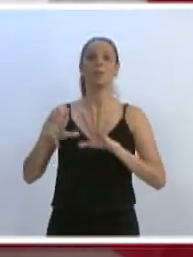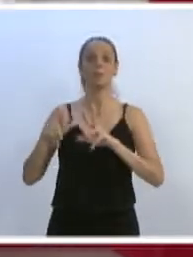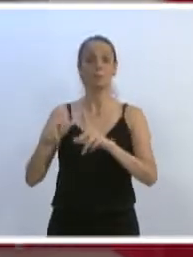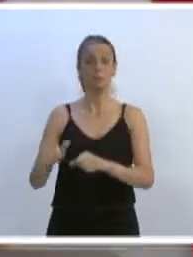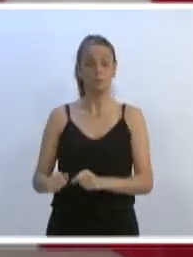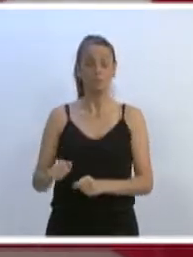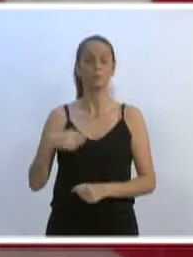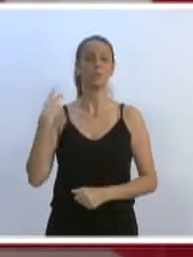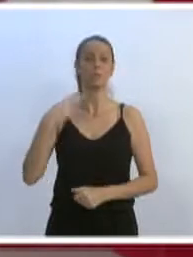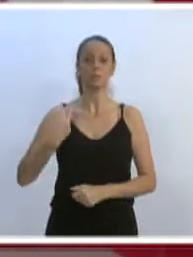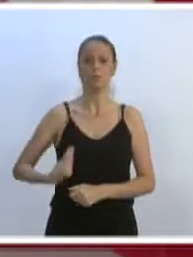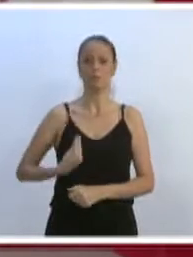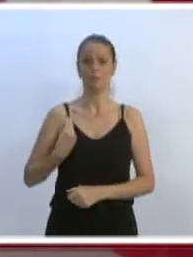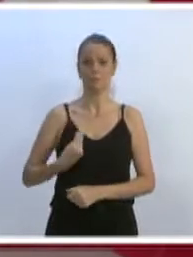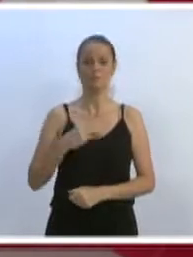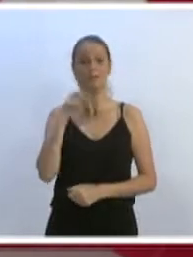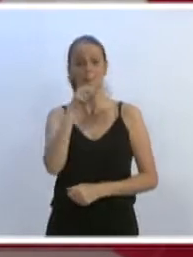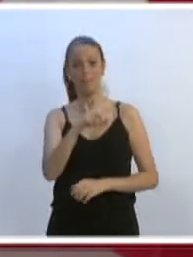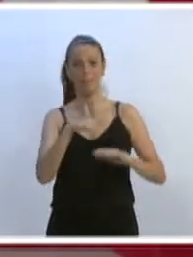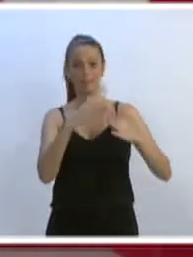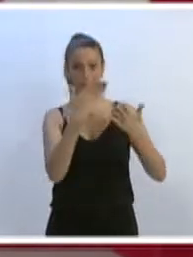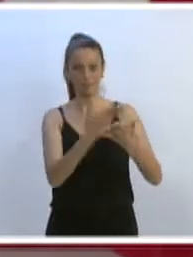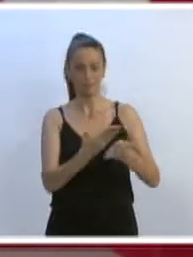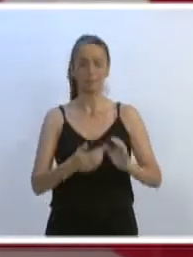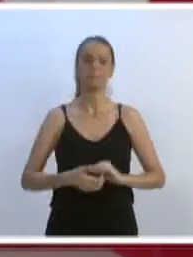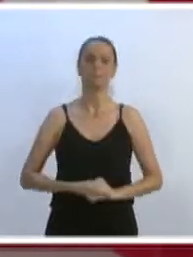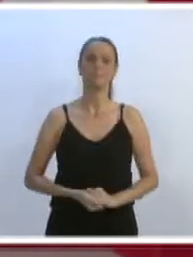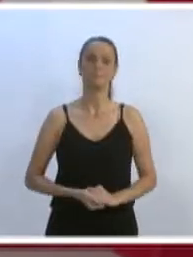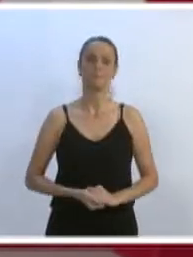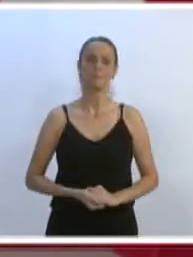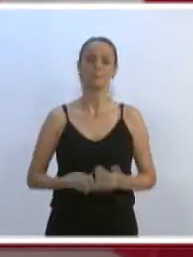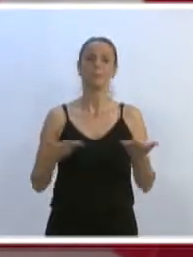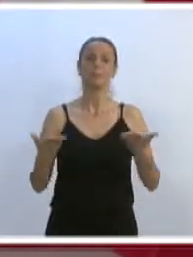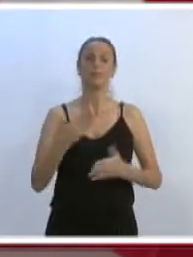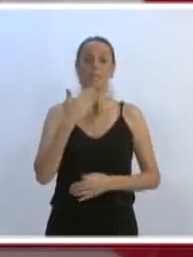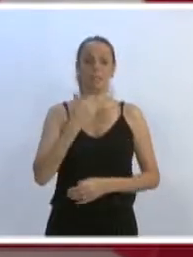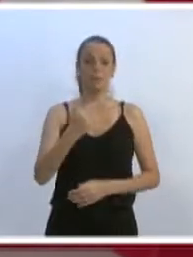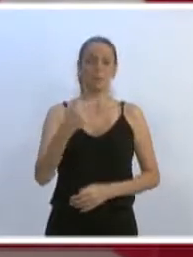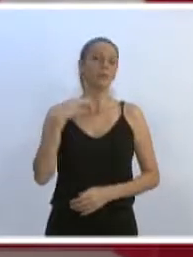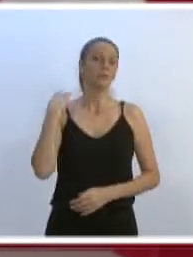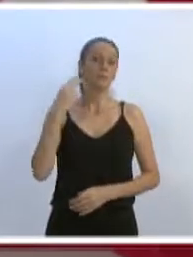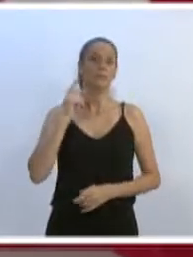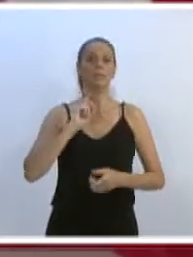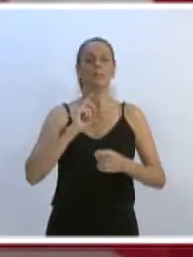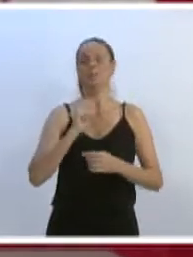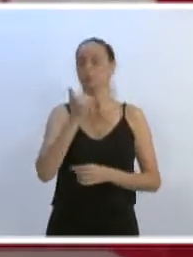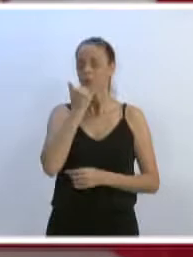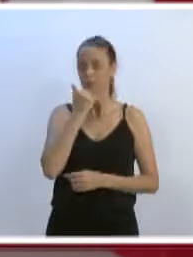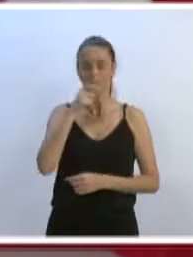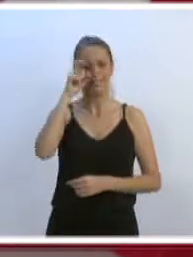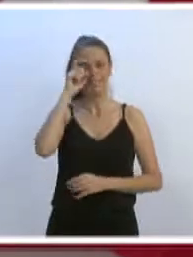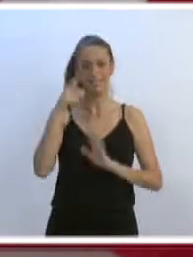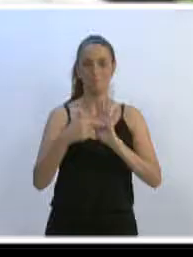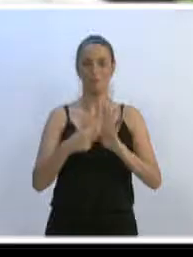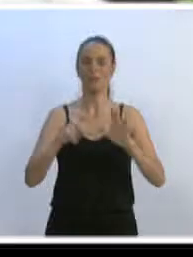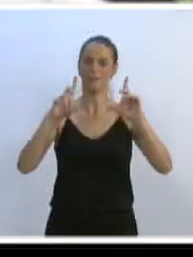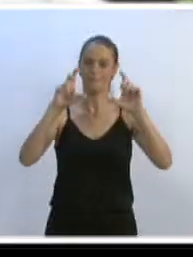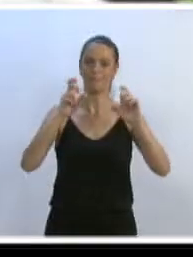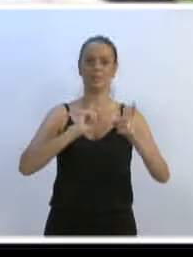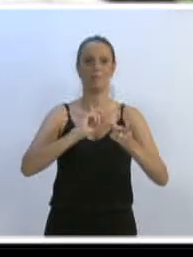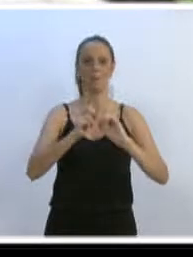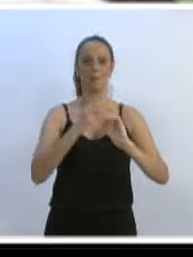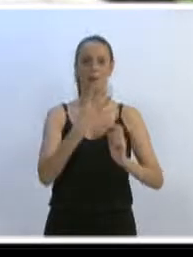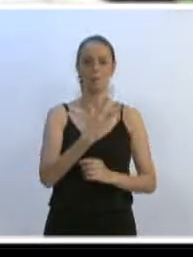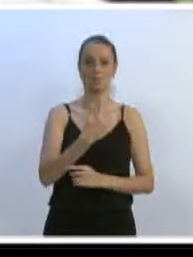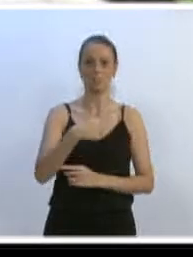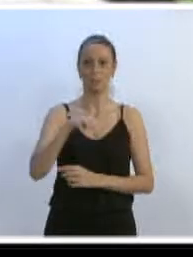escola depois gostaria que o ali soltasse mais além da br 470 e deixar sua imagem na tela enquanto eu